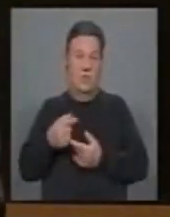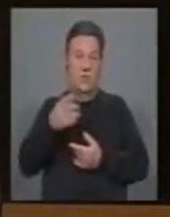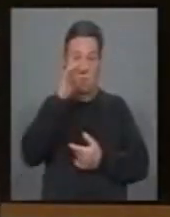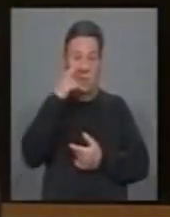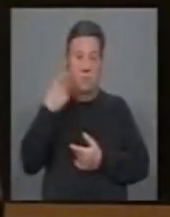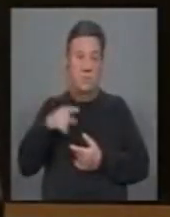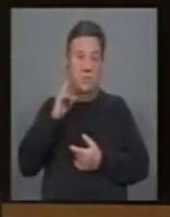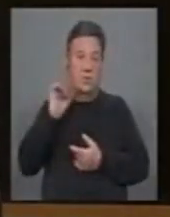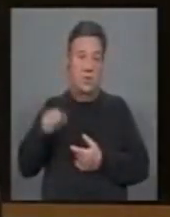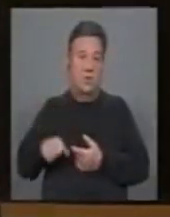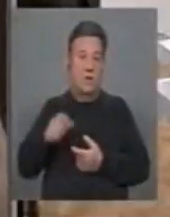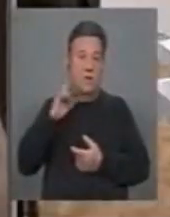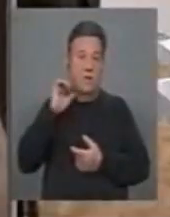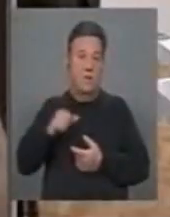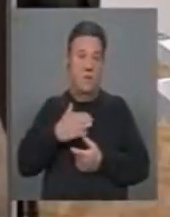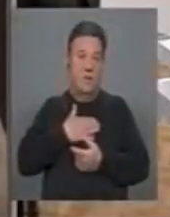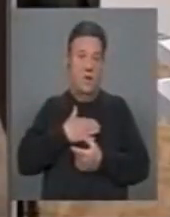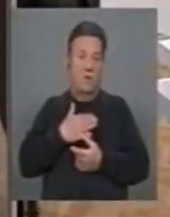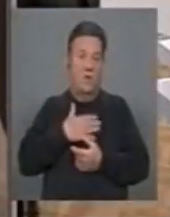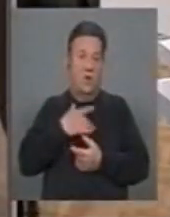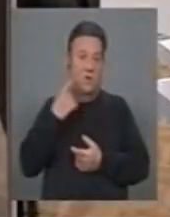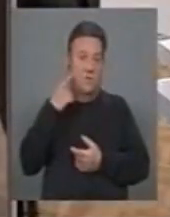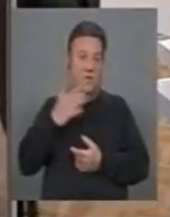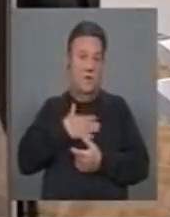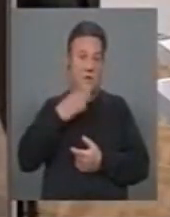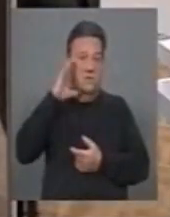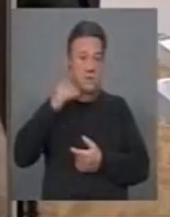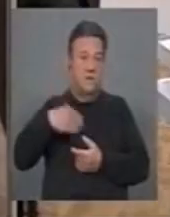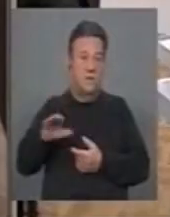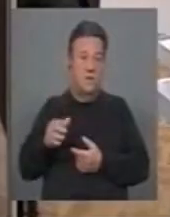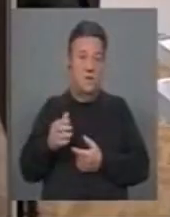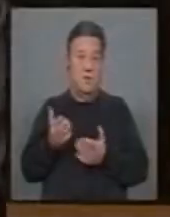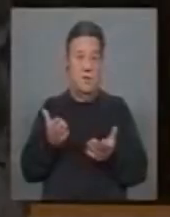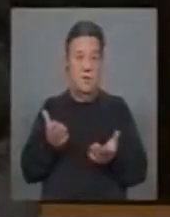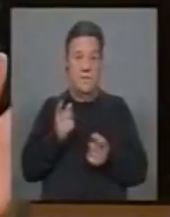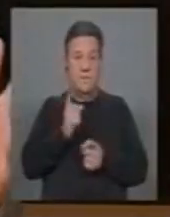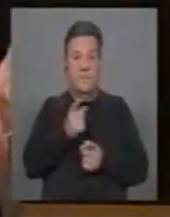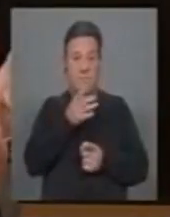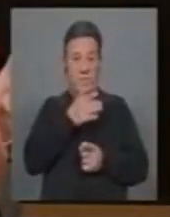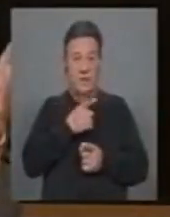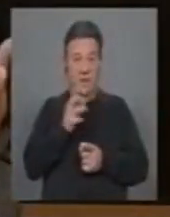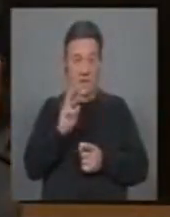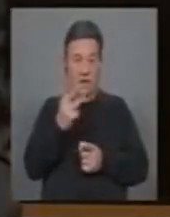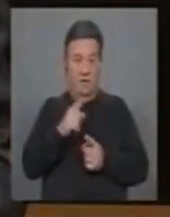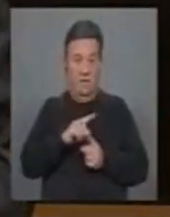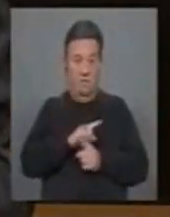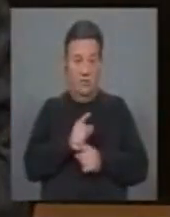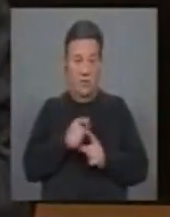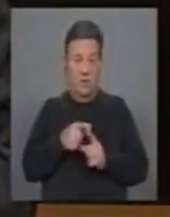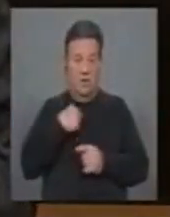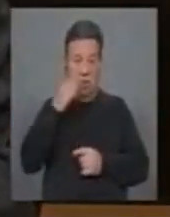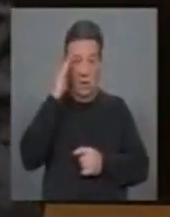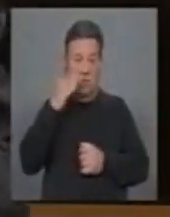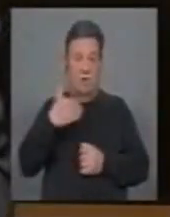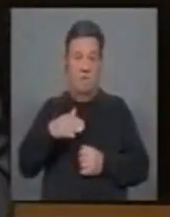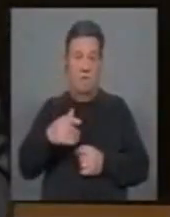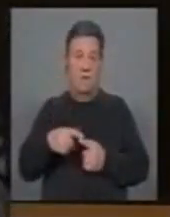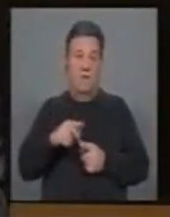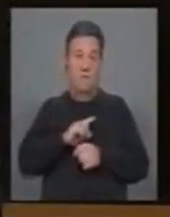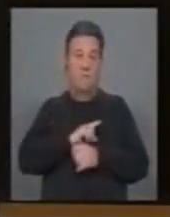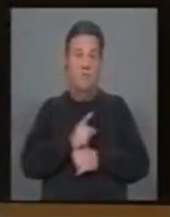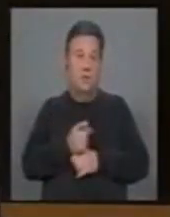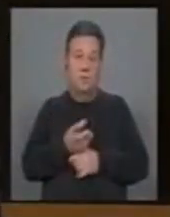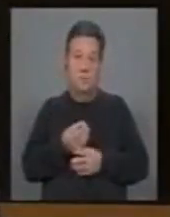por e simplesmente ignora ignora não quer me quero ouvir não quer saber por isso este mesmo são três velocidades eu acho que vão ser a